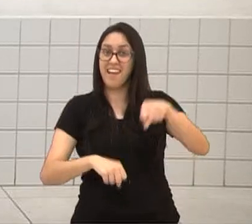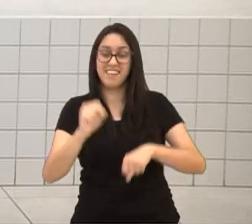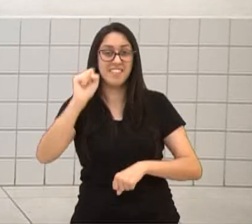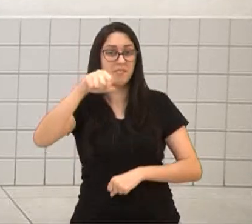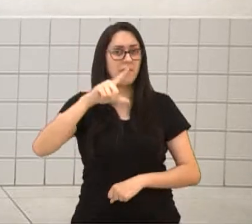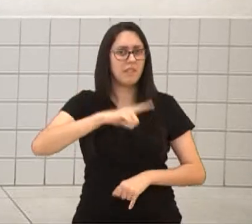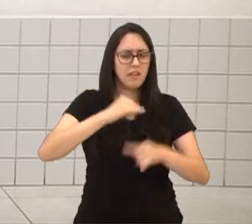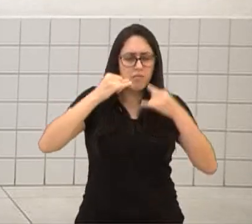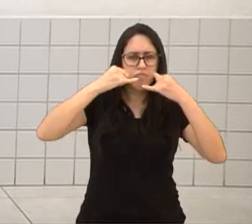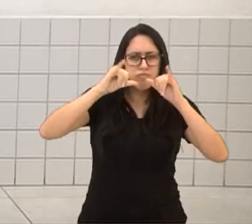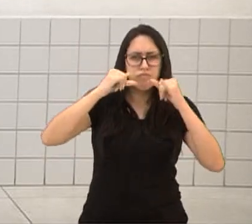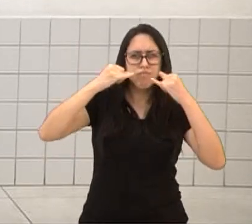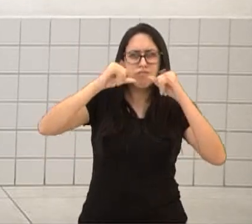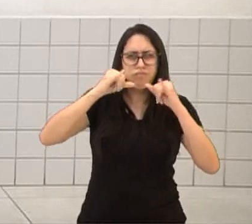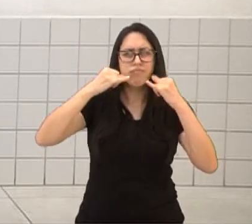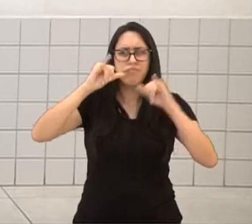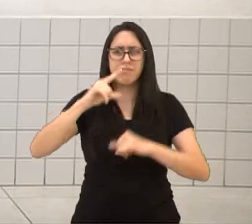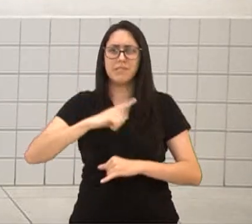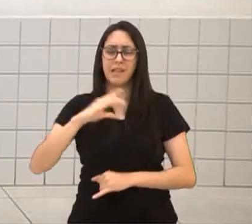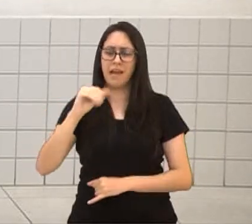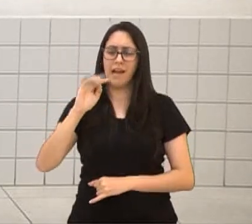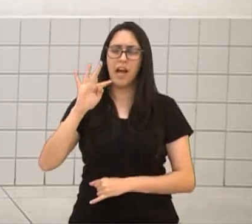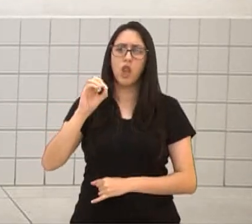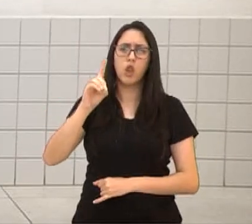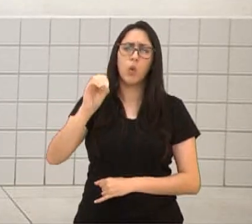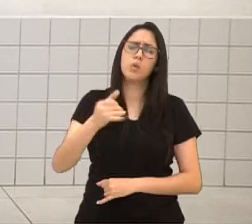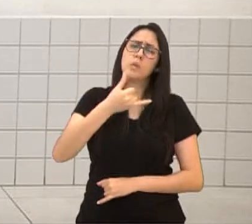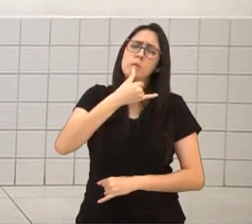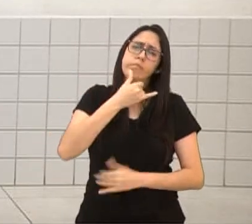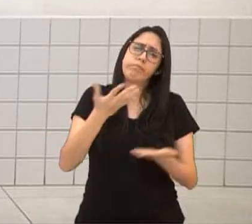Os elétrons vão partindo pro cátodo boladão.